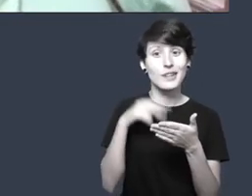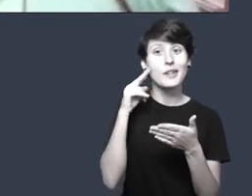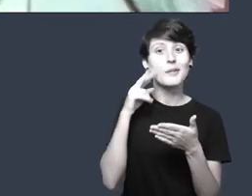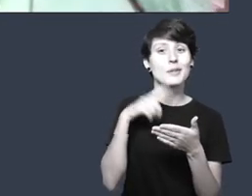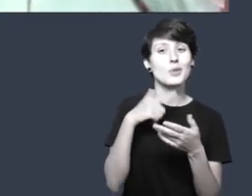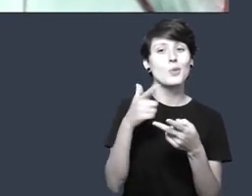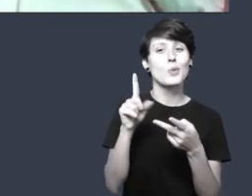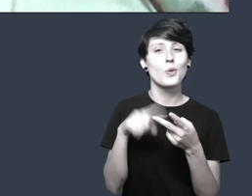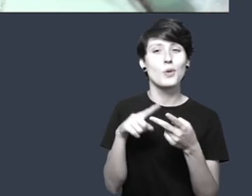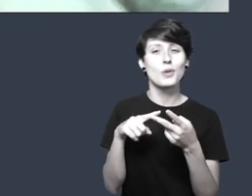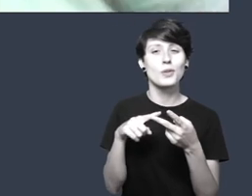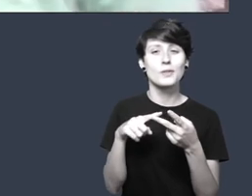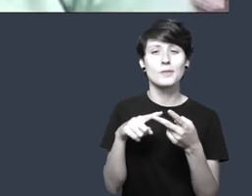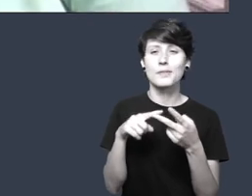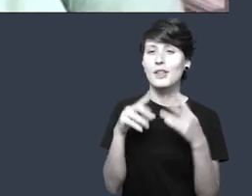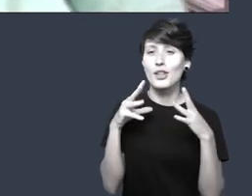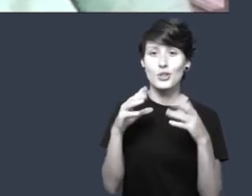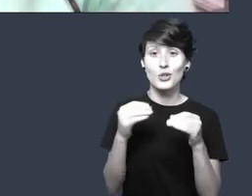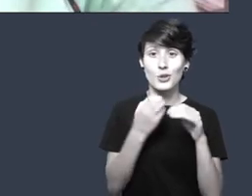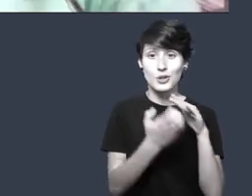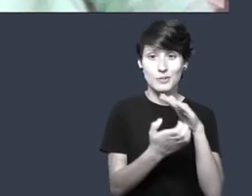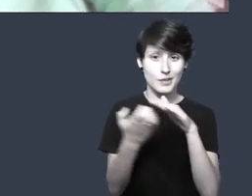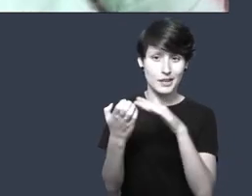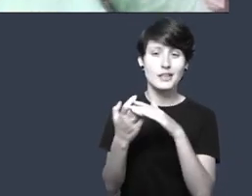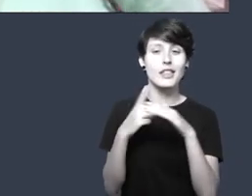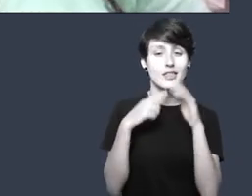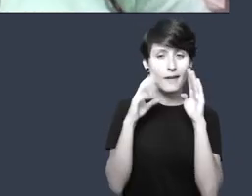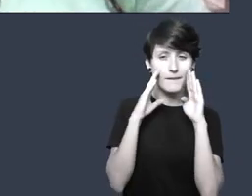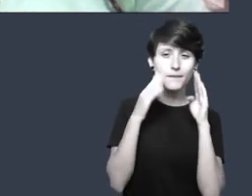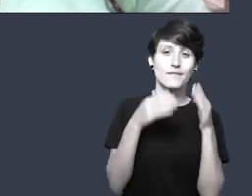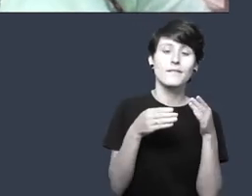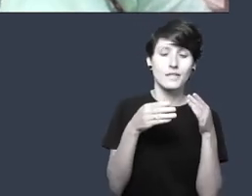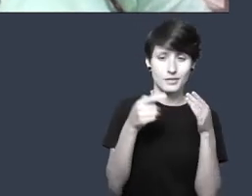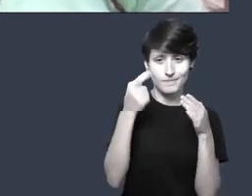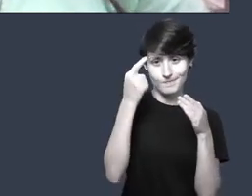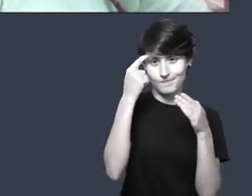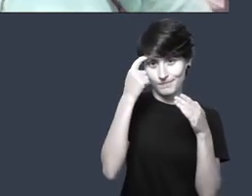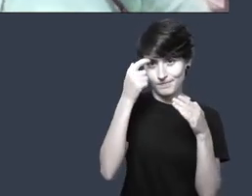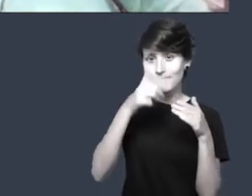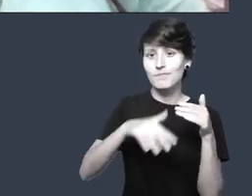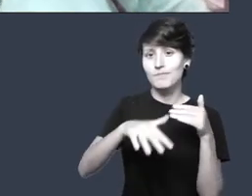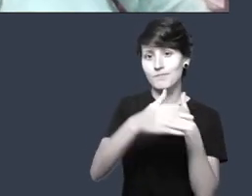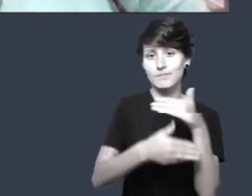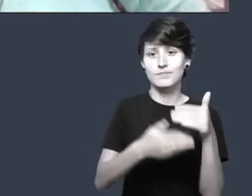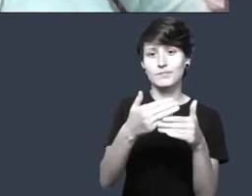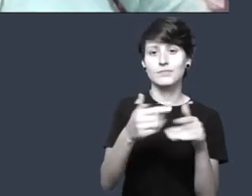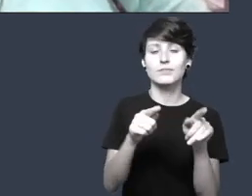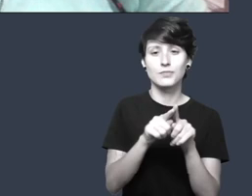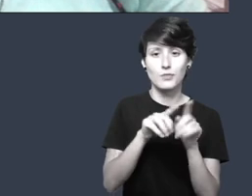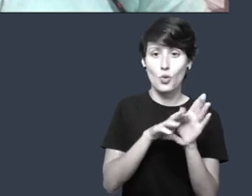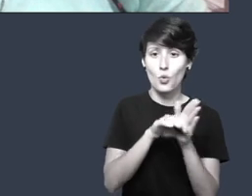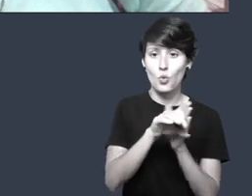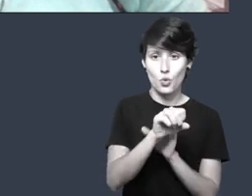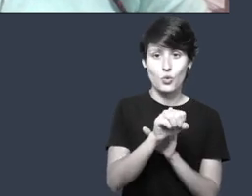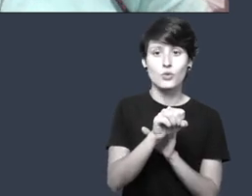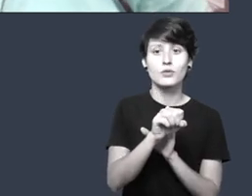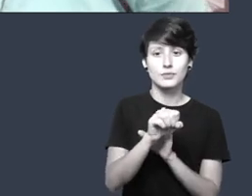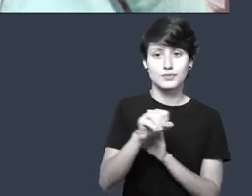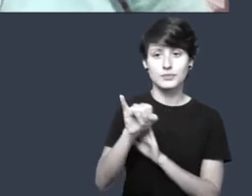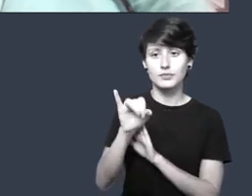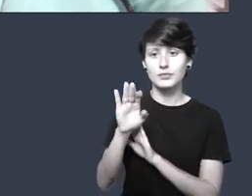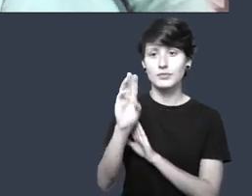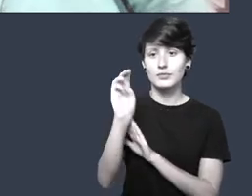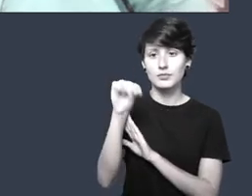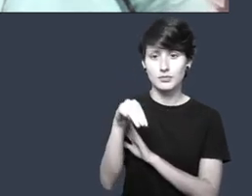outro que era também. Todas as empresas, elas estão focando, elas têm pensado nisso, né? As empresas de Google,